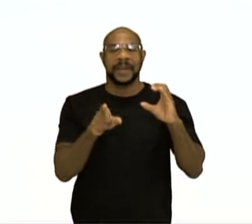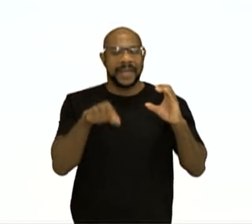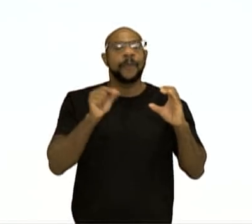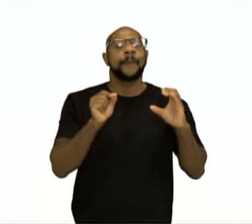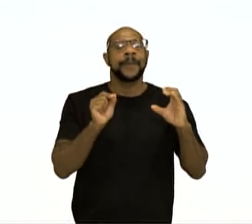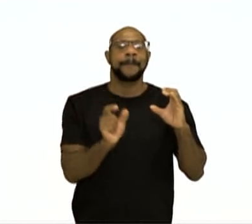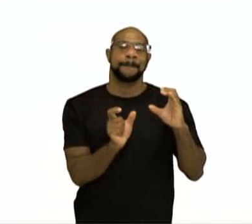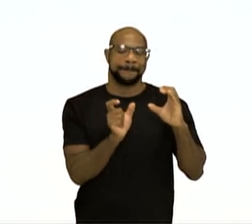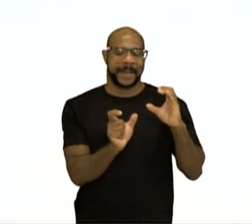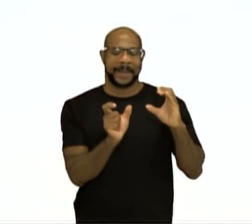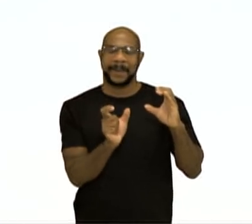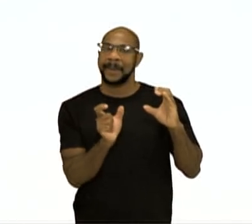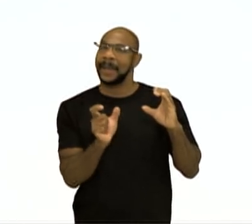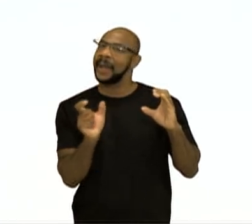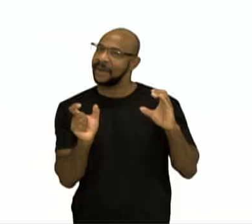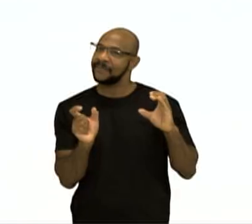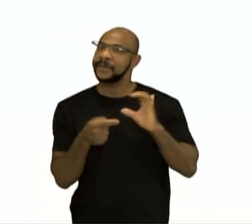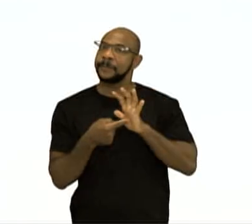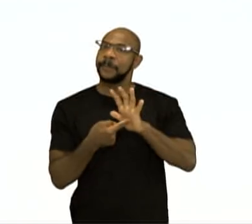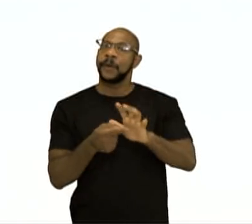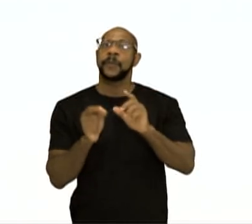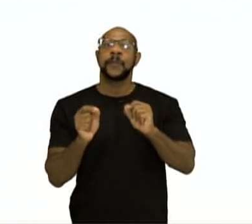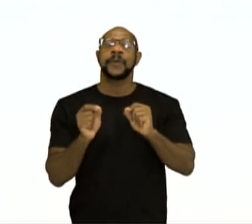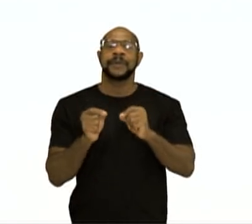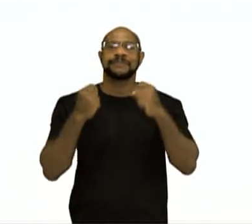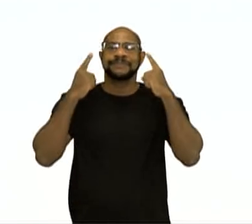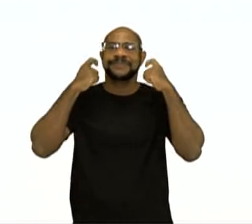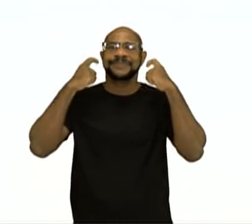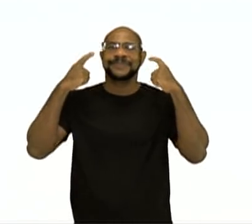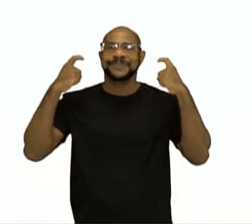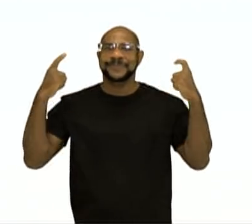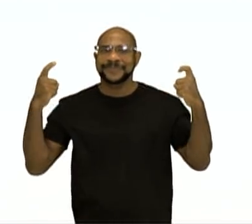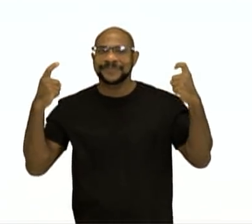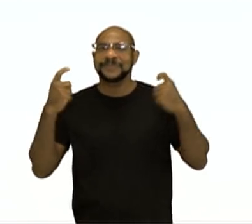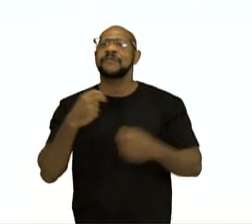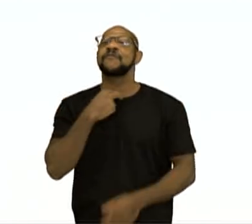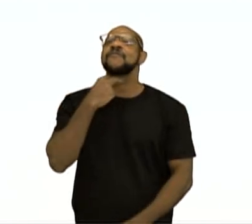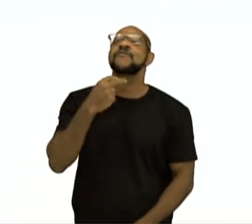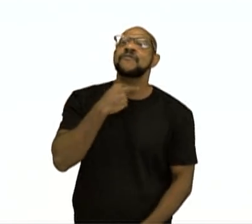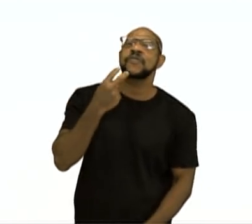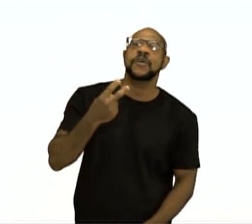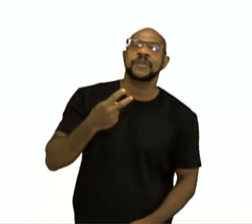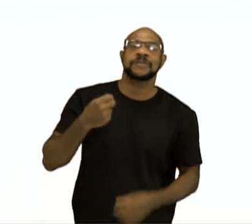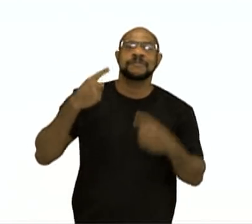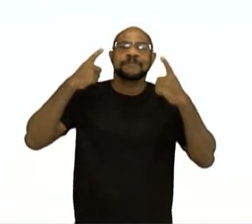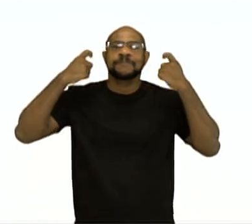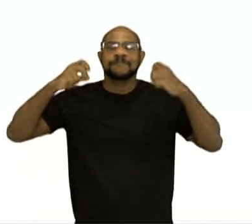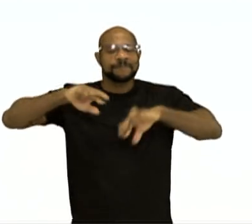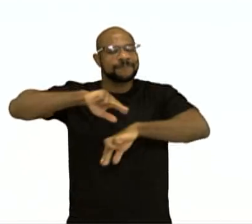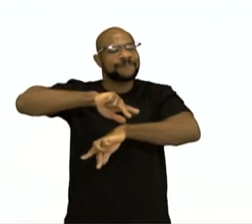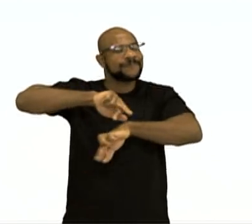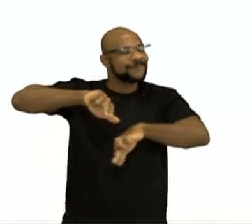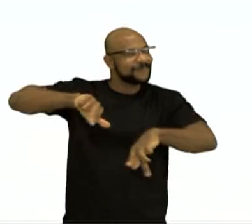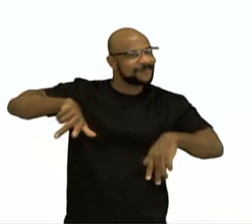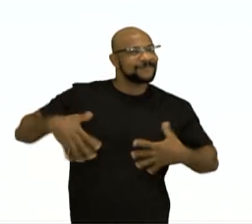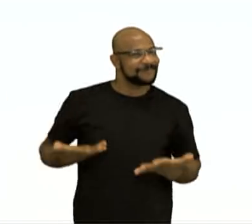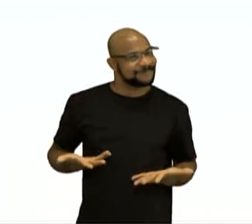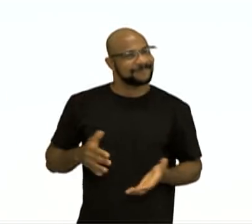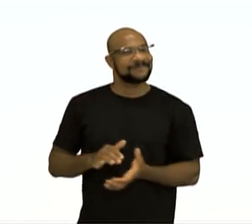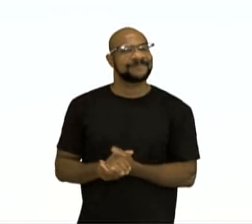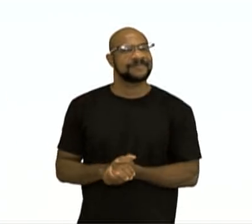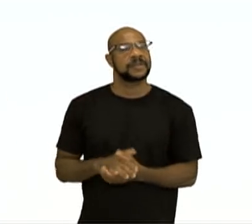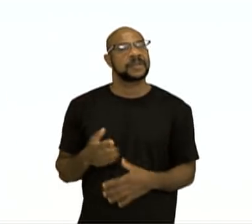que buscam reproduzir as vozes dos seres, ruídos e sons. Então,